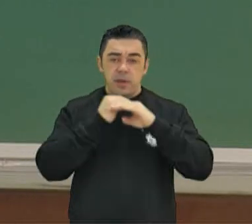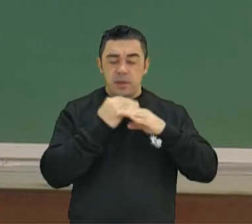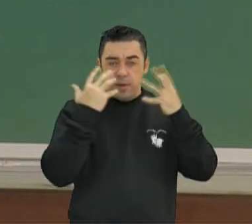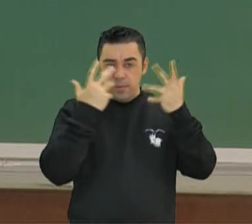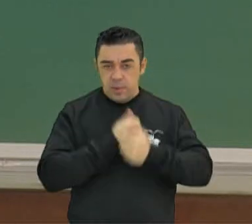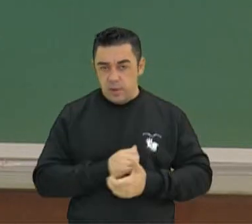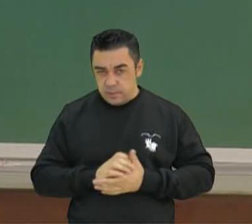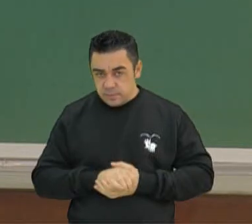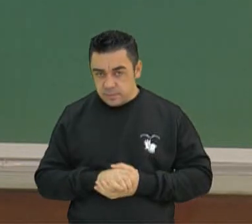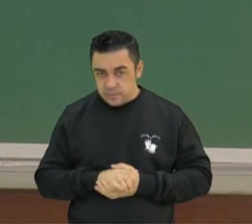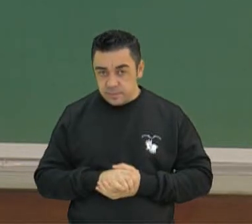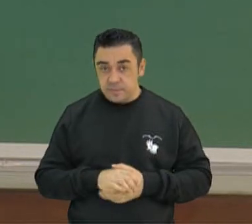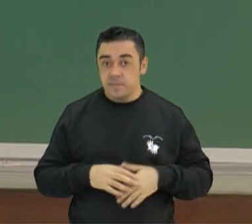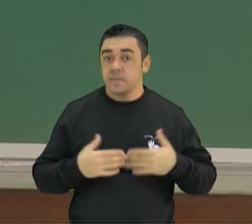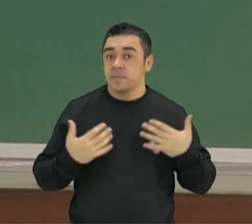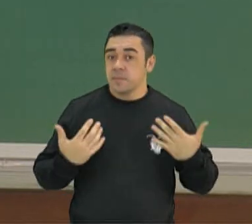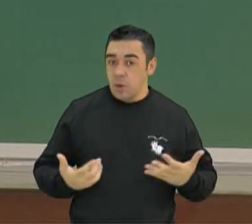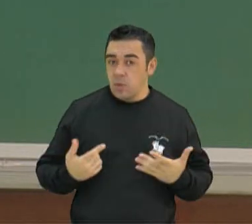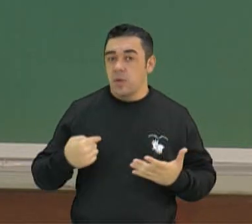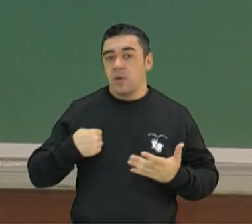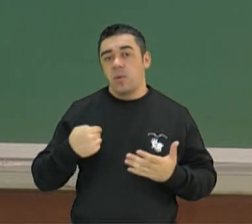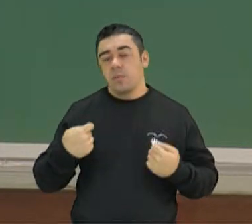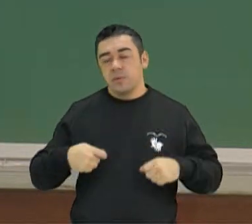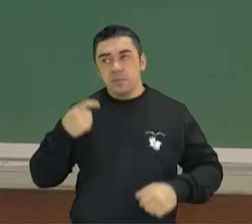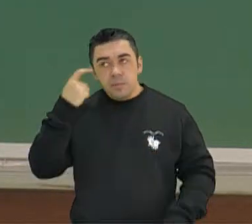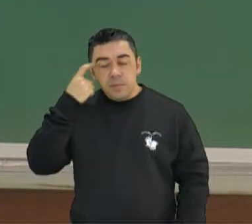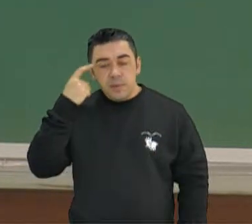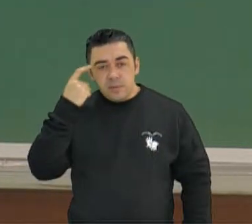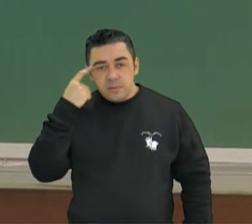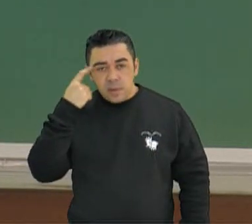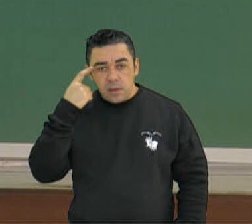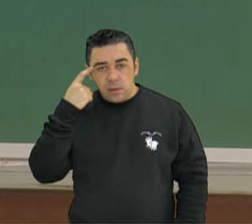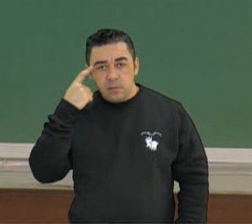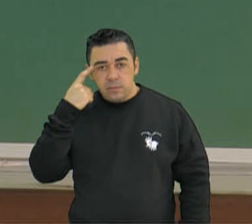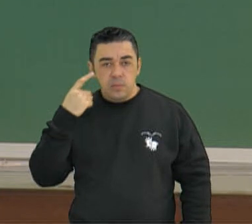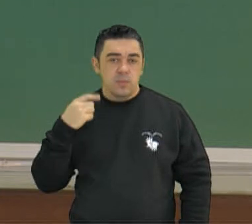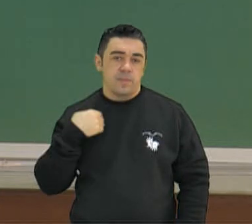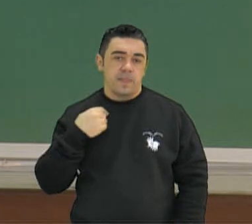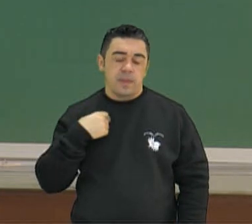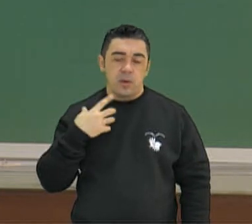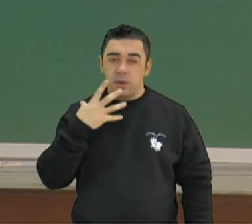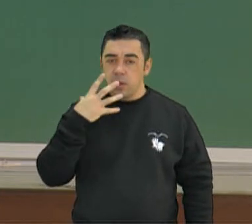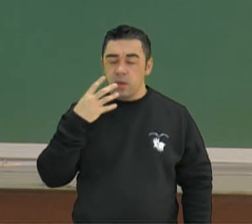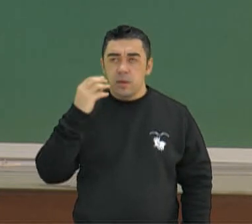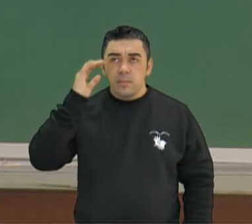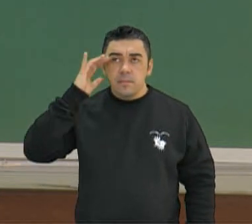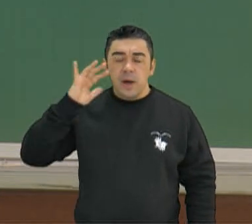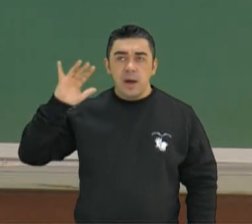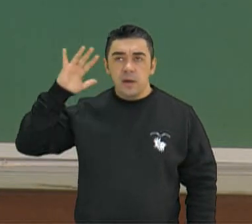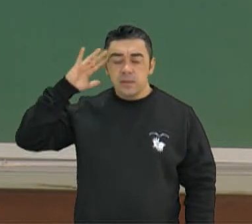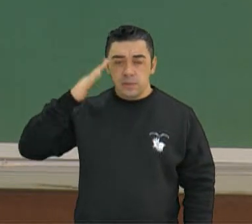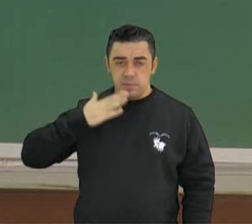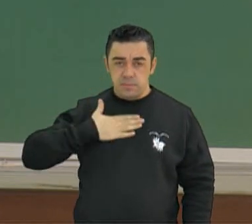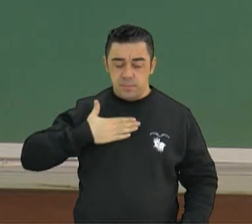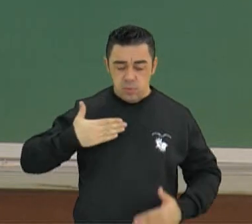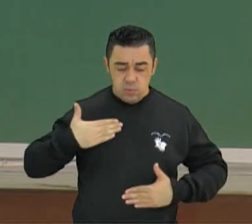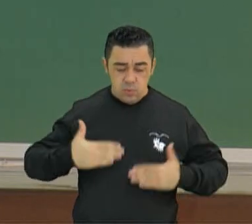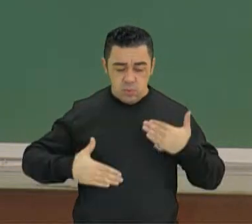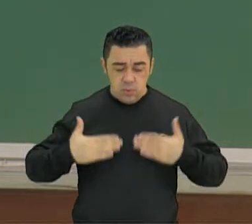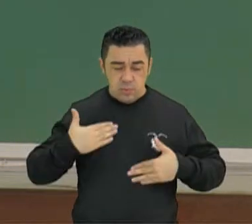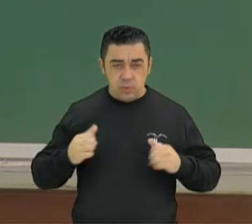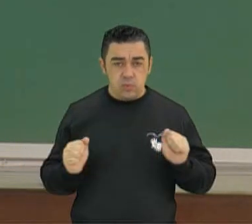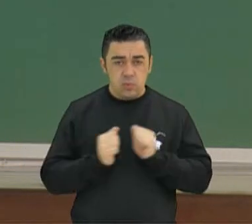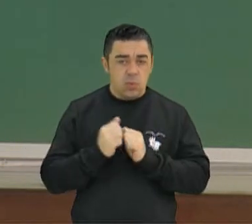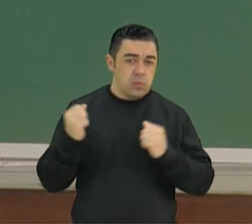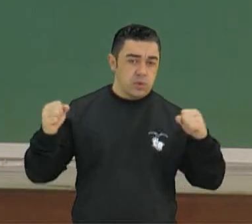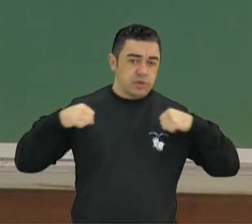Então, esse questionamento aqui é fundamental quando nós estamos tratando da imagem corporal e atividade física.